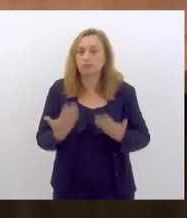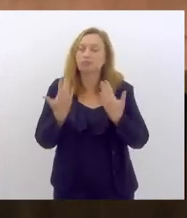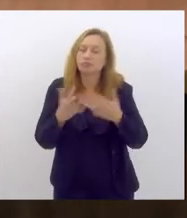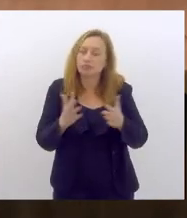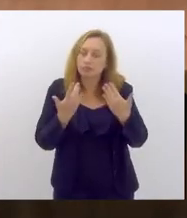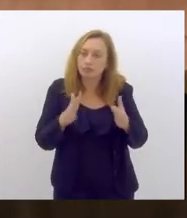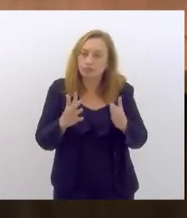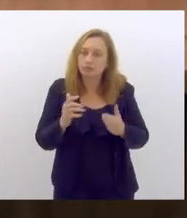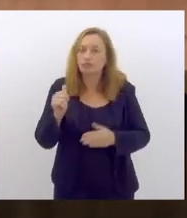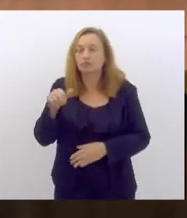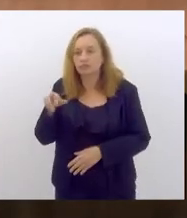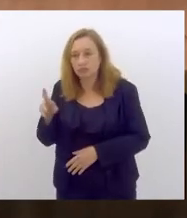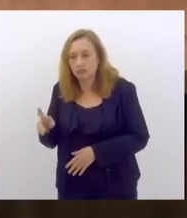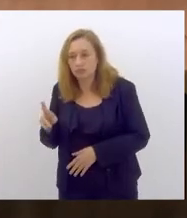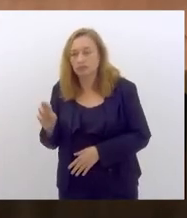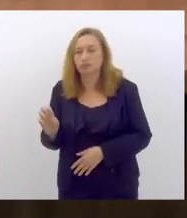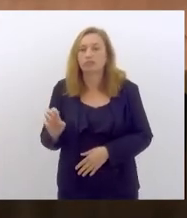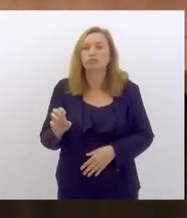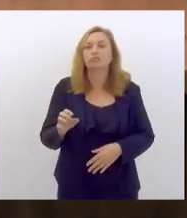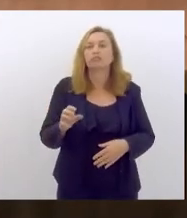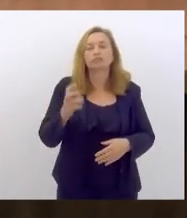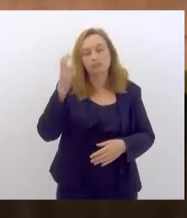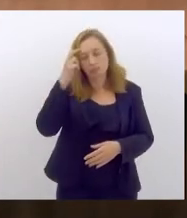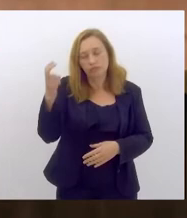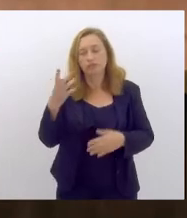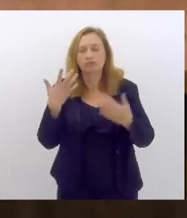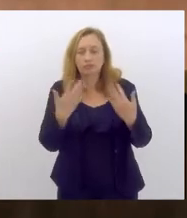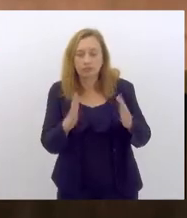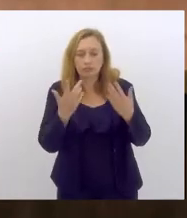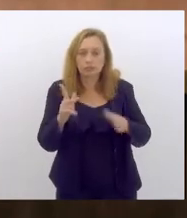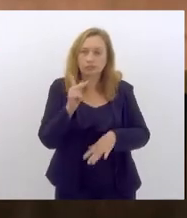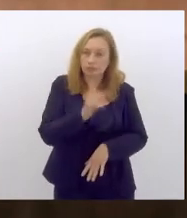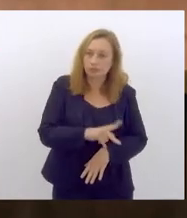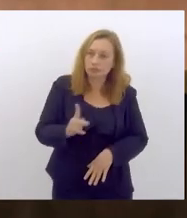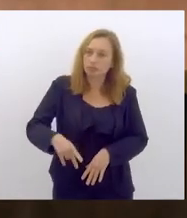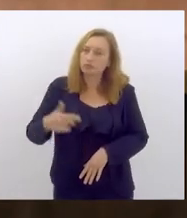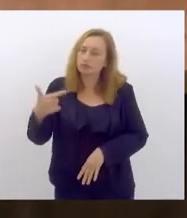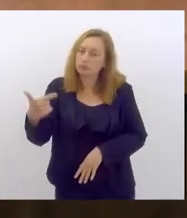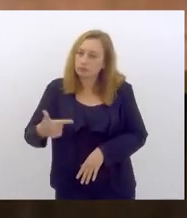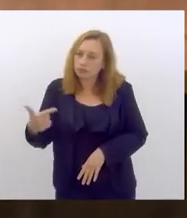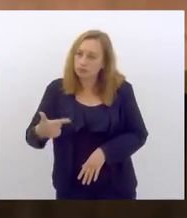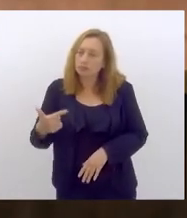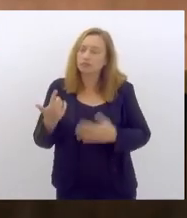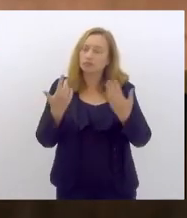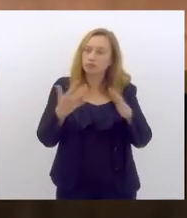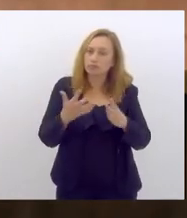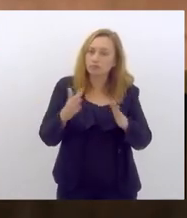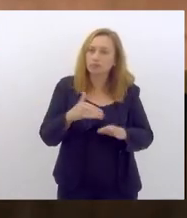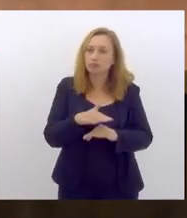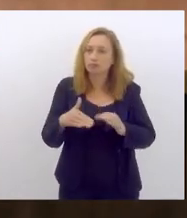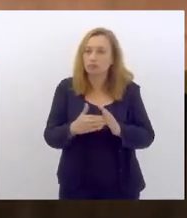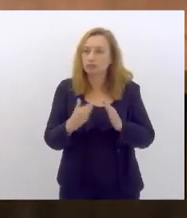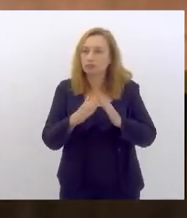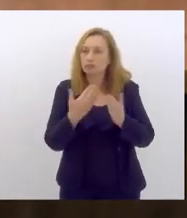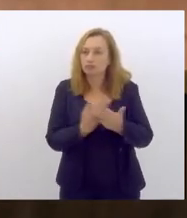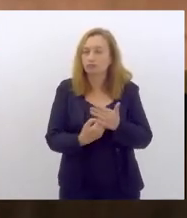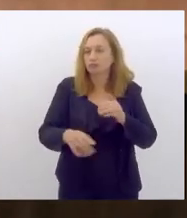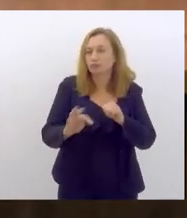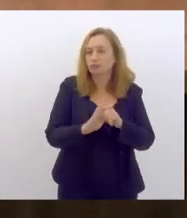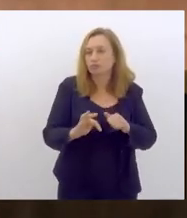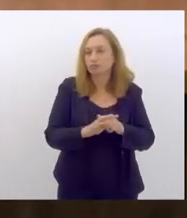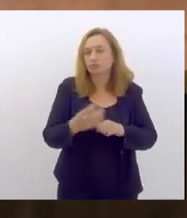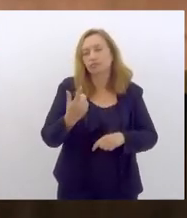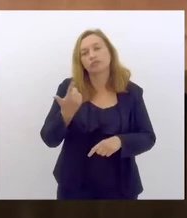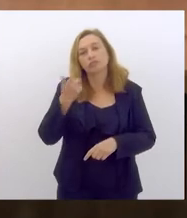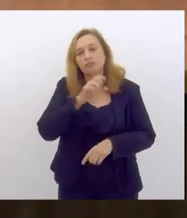parabéns aos animadores culturais, parabéns aos professores, aos DOC 2 e parabéns a toda a FAETEC pelas conquistas que